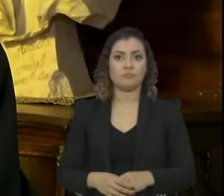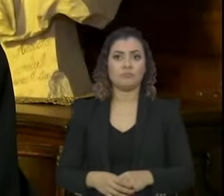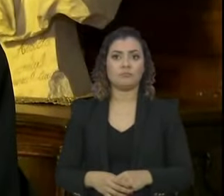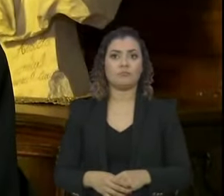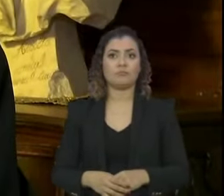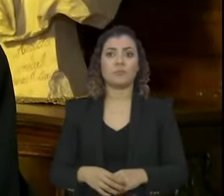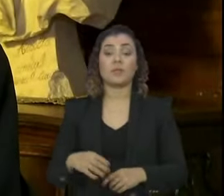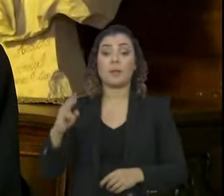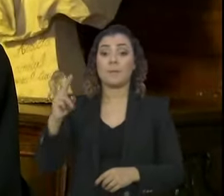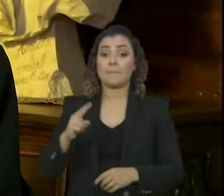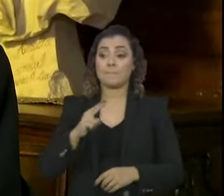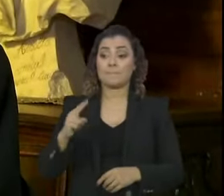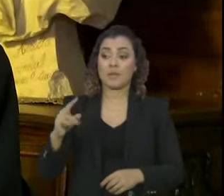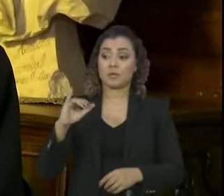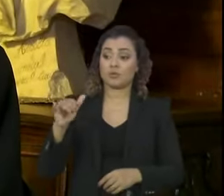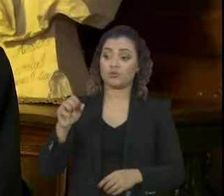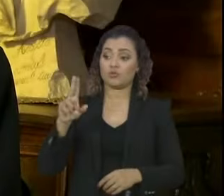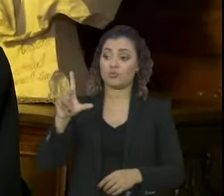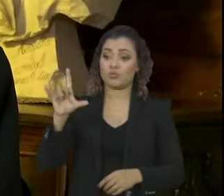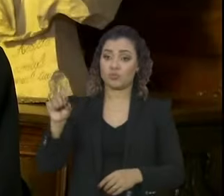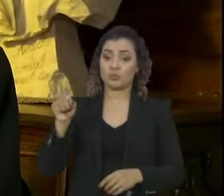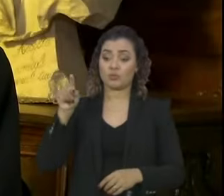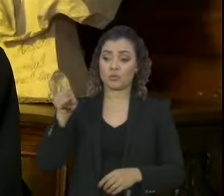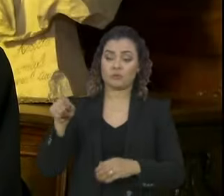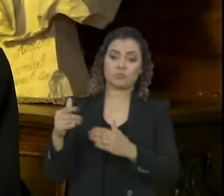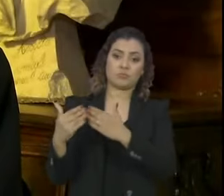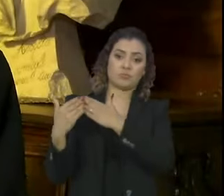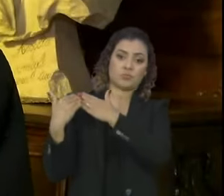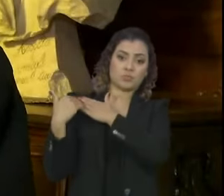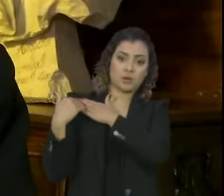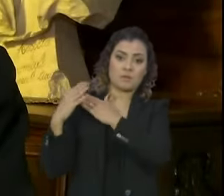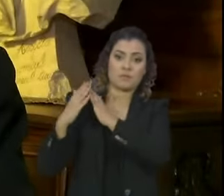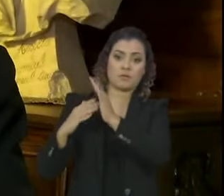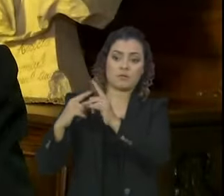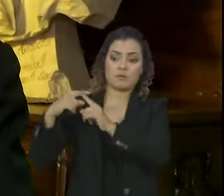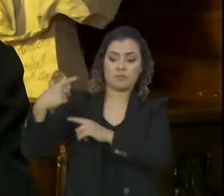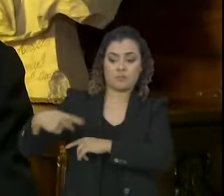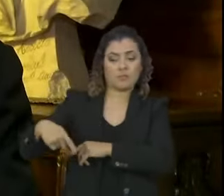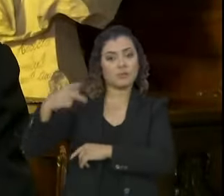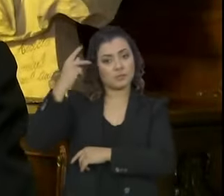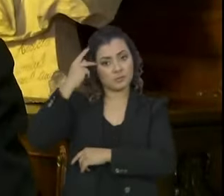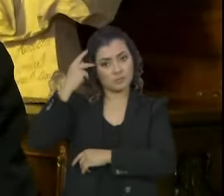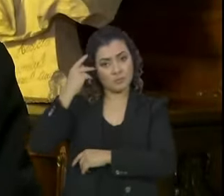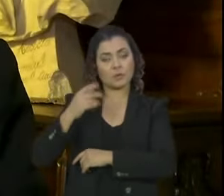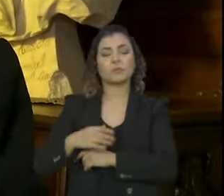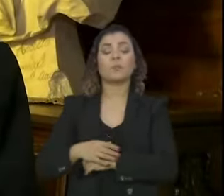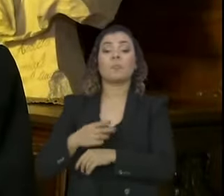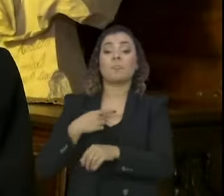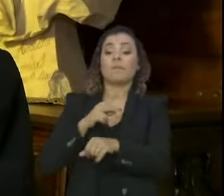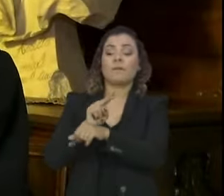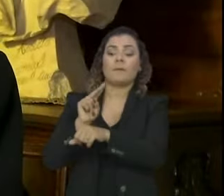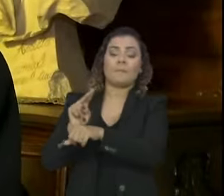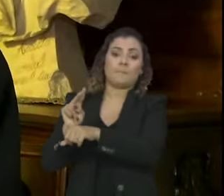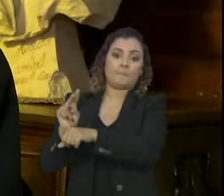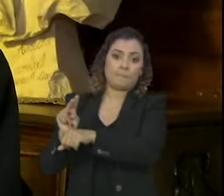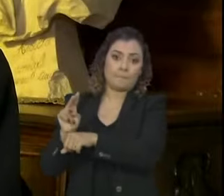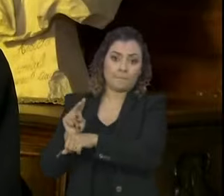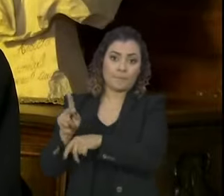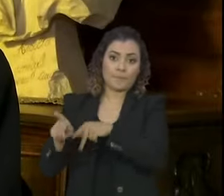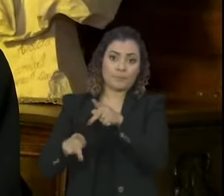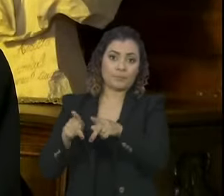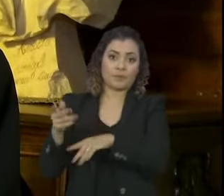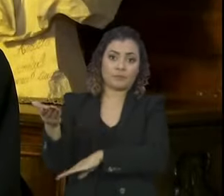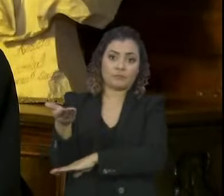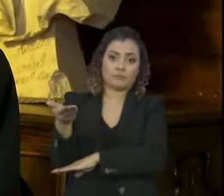o Padre Júlio é encarregado da arquidiocese de São Paulo de cuidar da